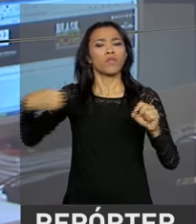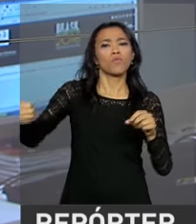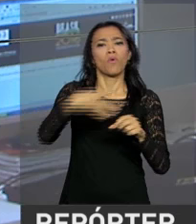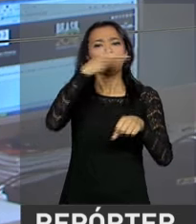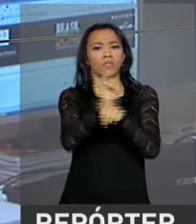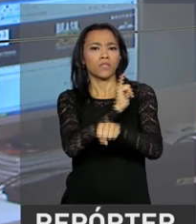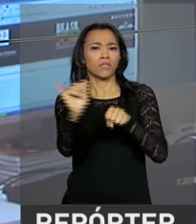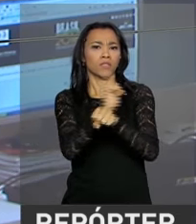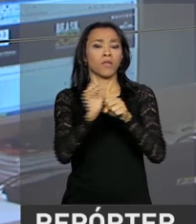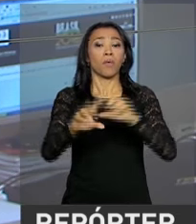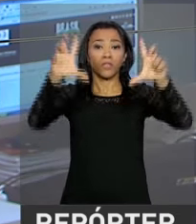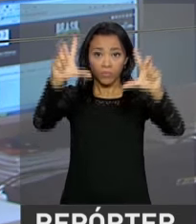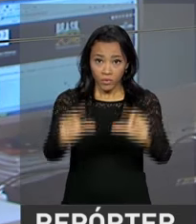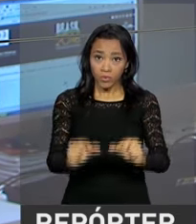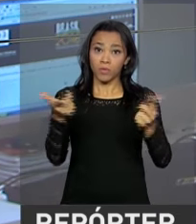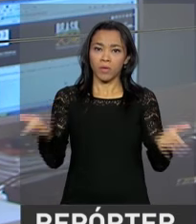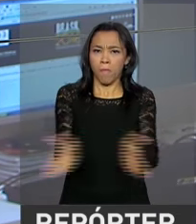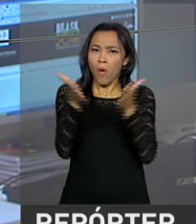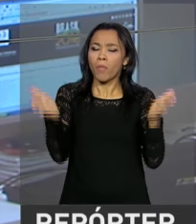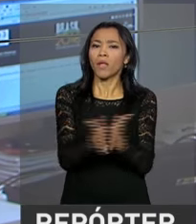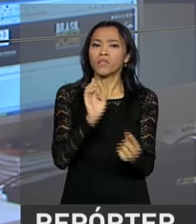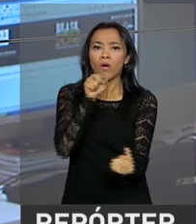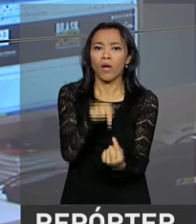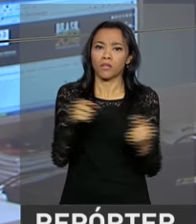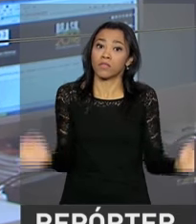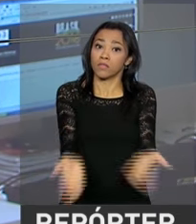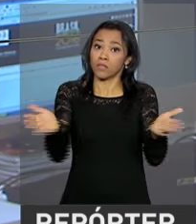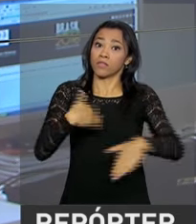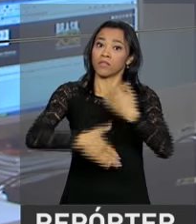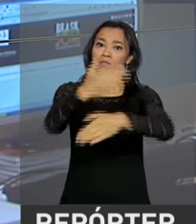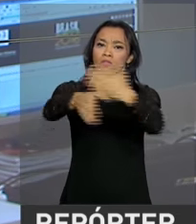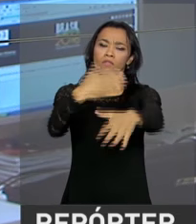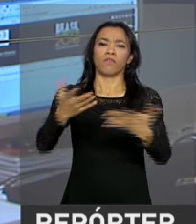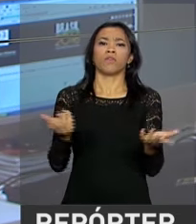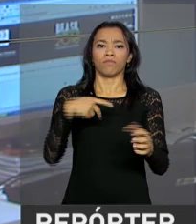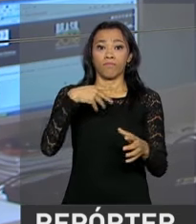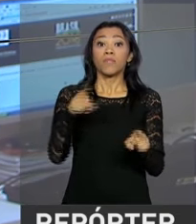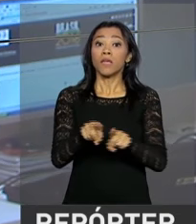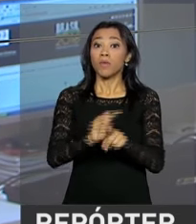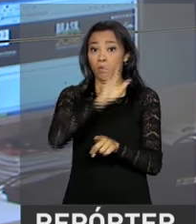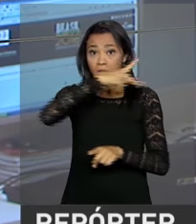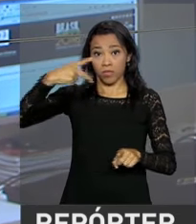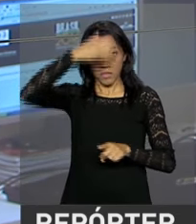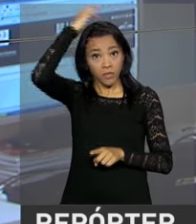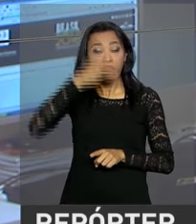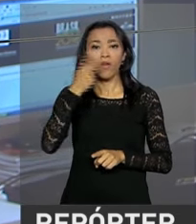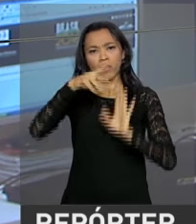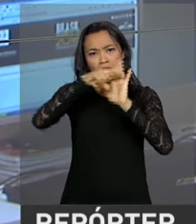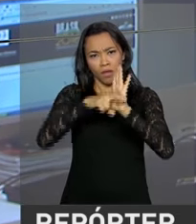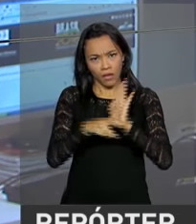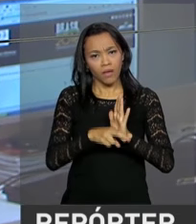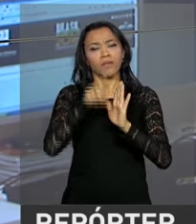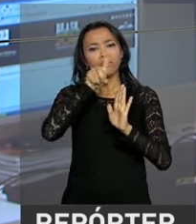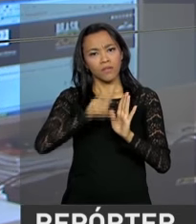como forma de erradicar a pobreza e promover o desenvolvimento em escala global. O presidente também destacou as medidas adotadas para